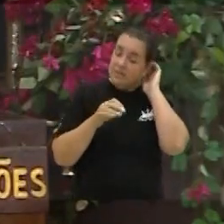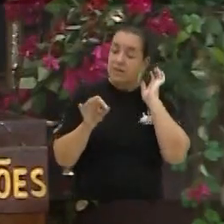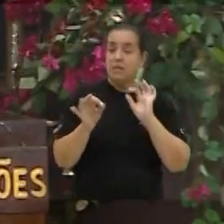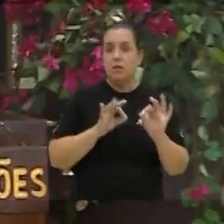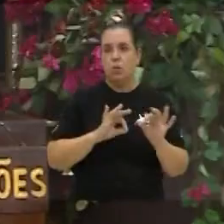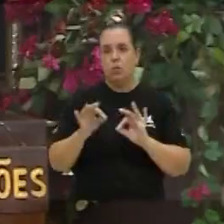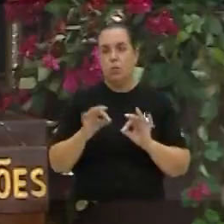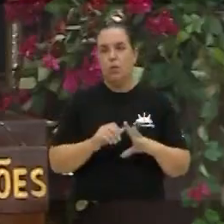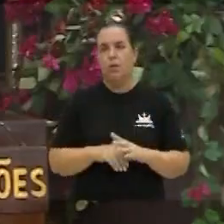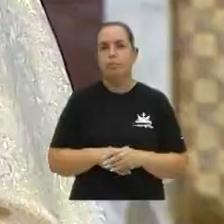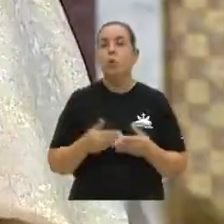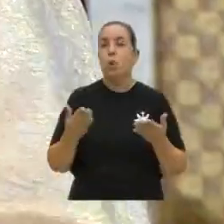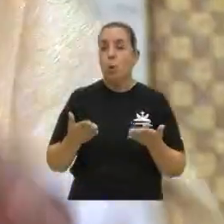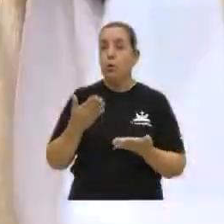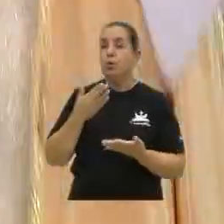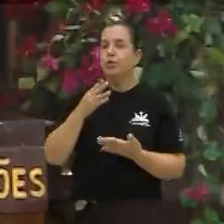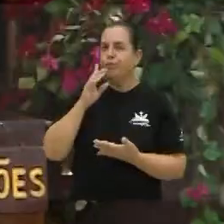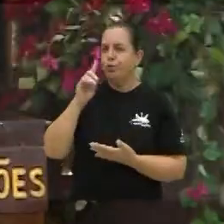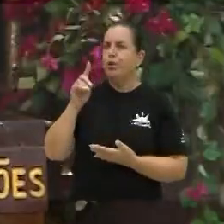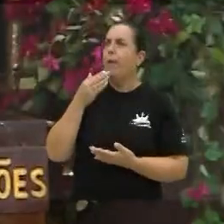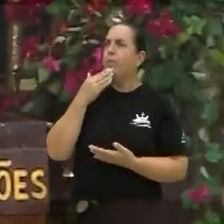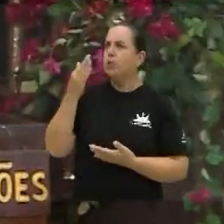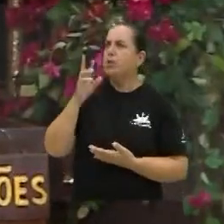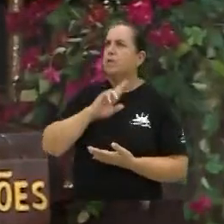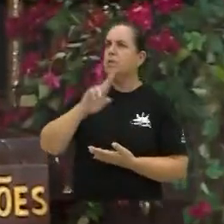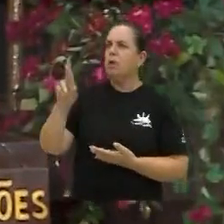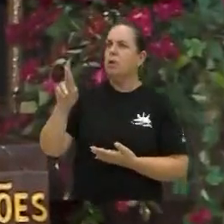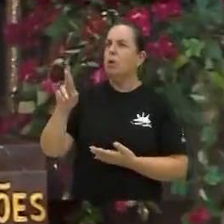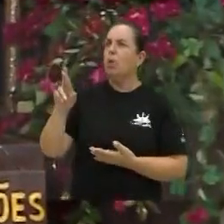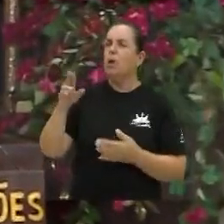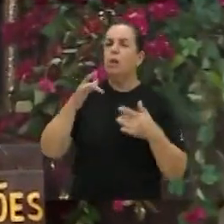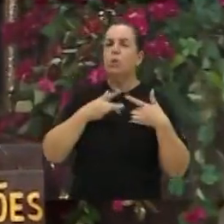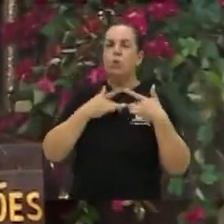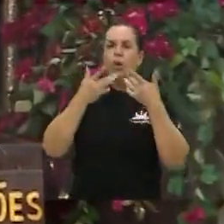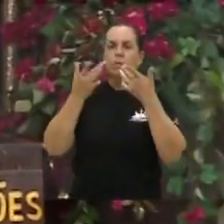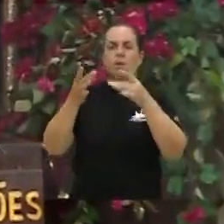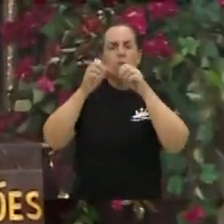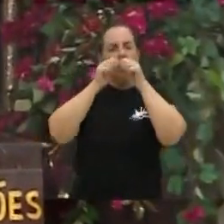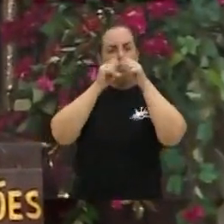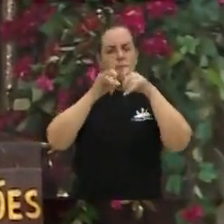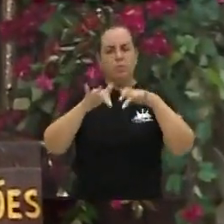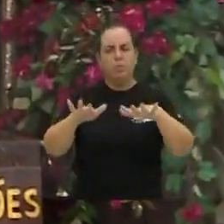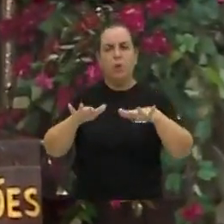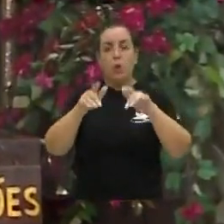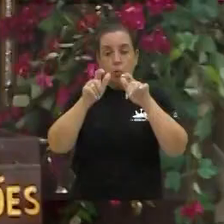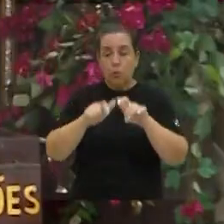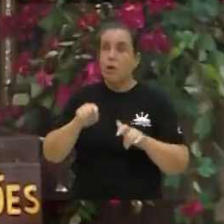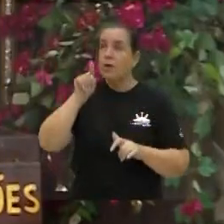Hoje é dia de pedir: Senhor, lance a tua misericórdia lá,